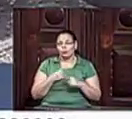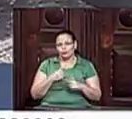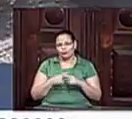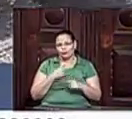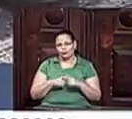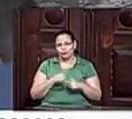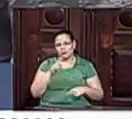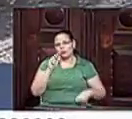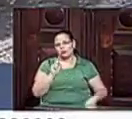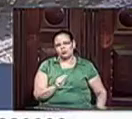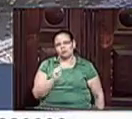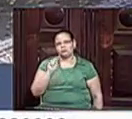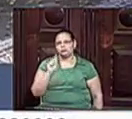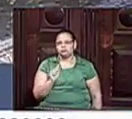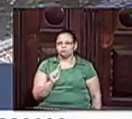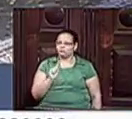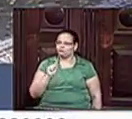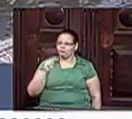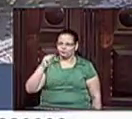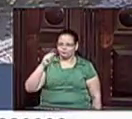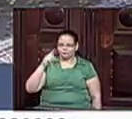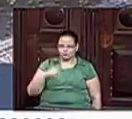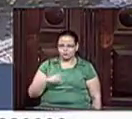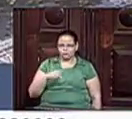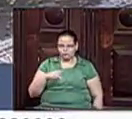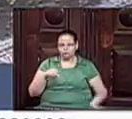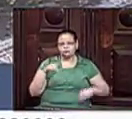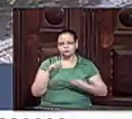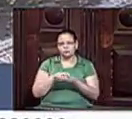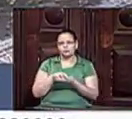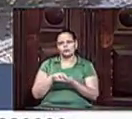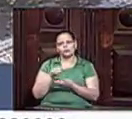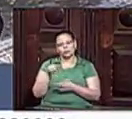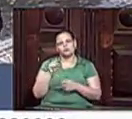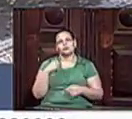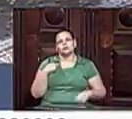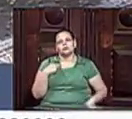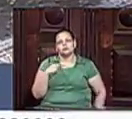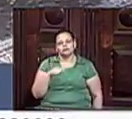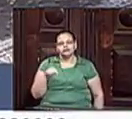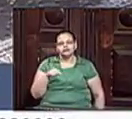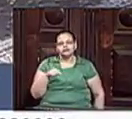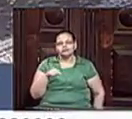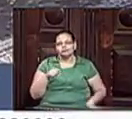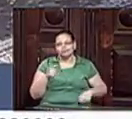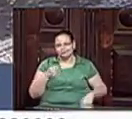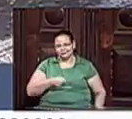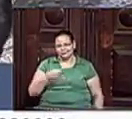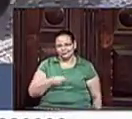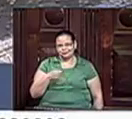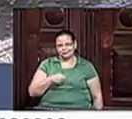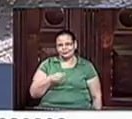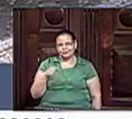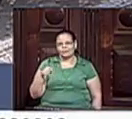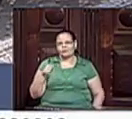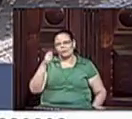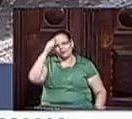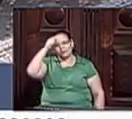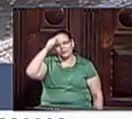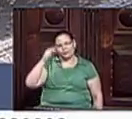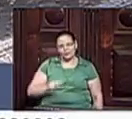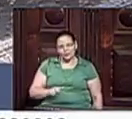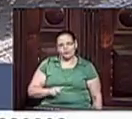Agência Nacional do Petróleo estava sendo imprensada também. Então, essa